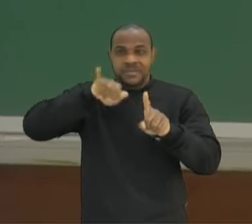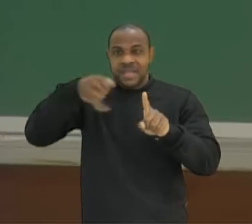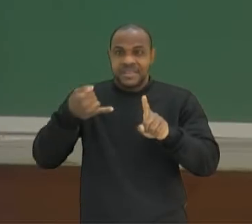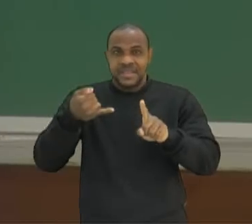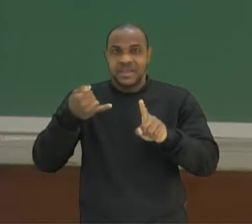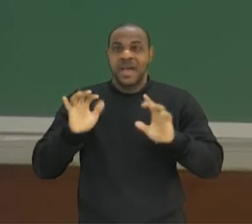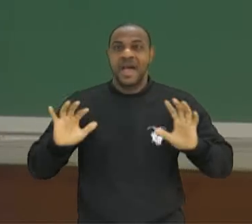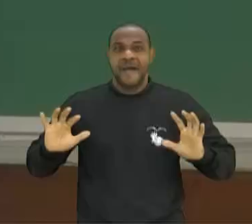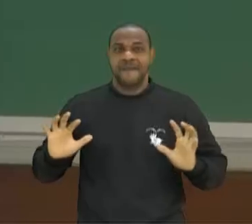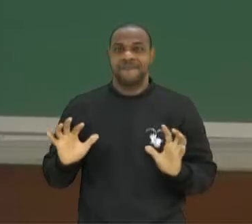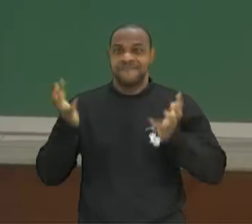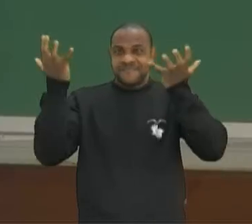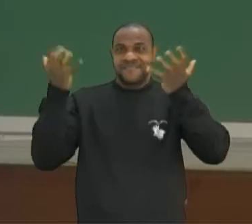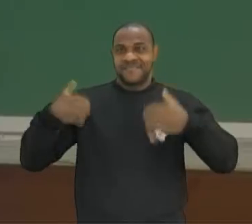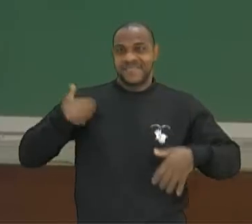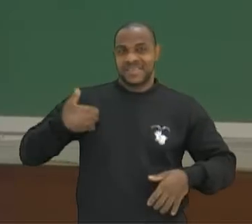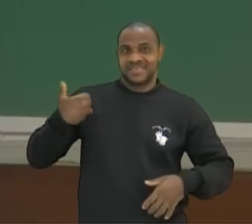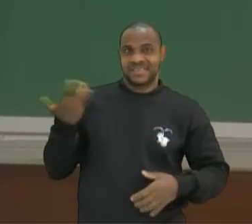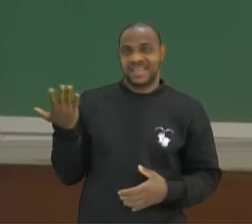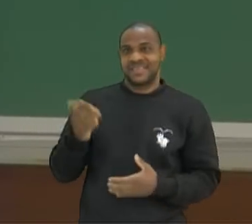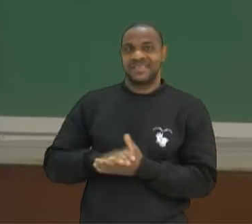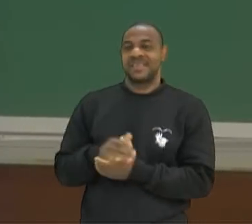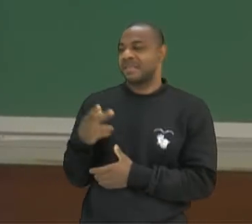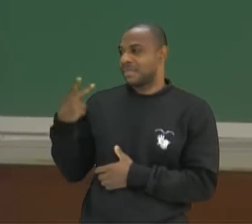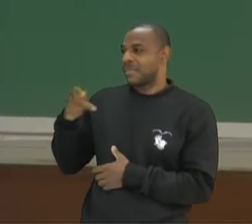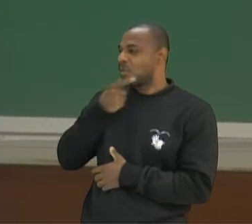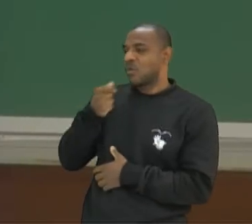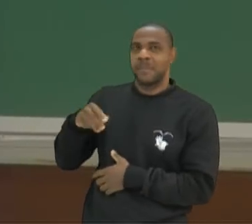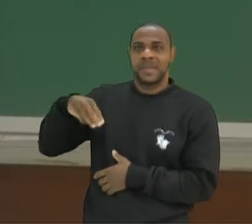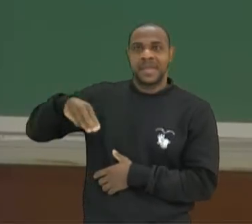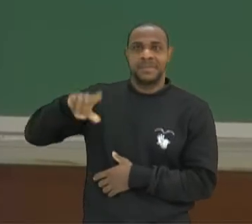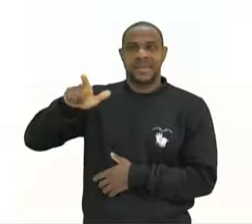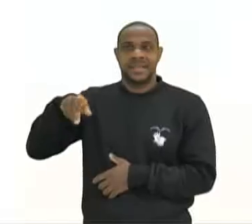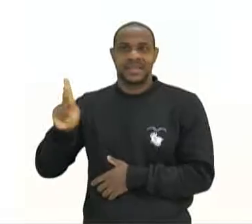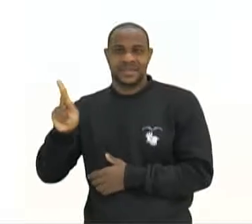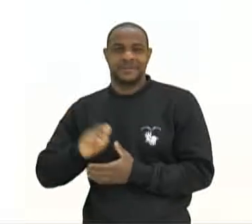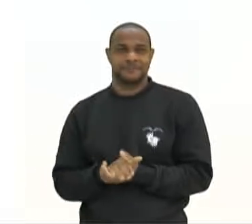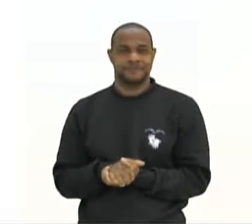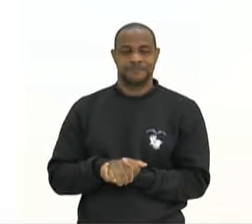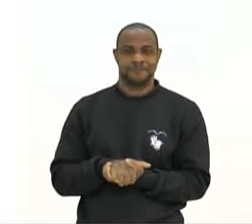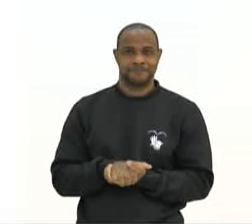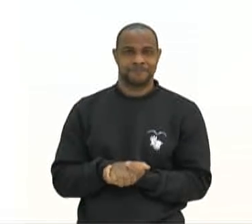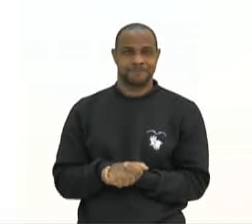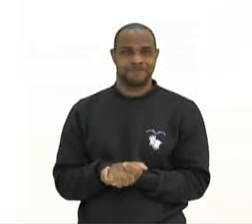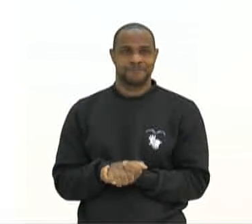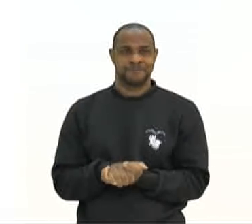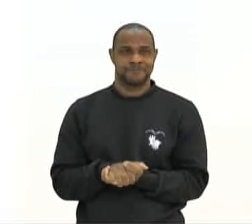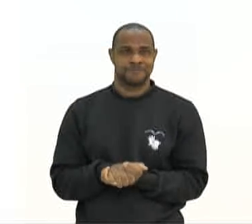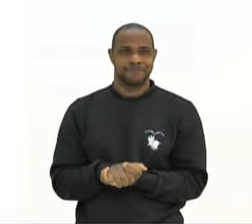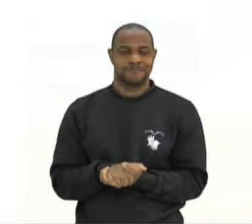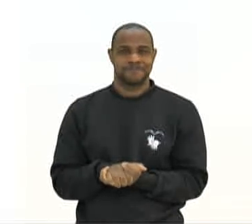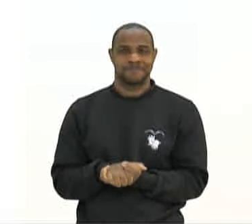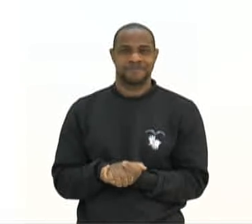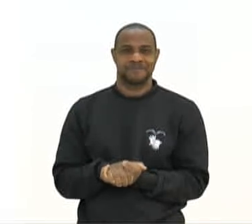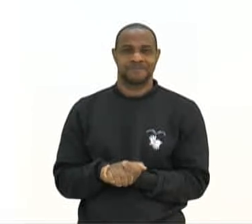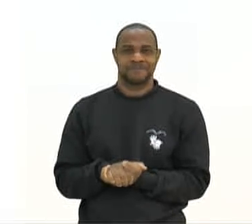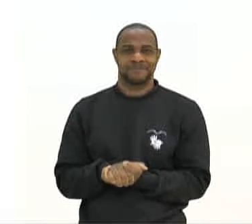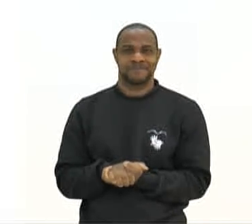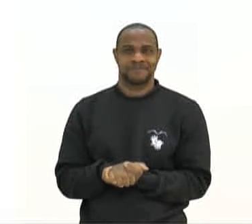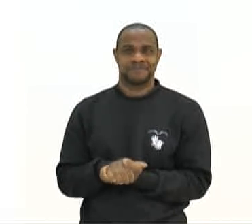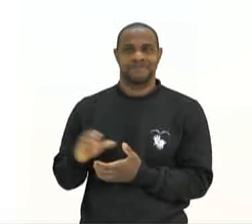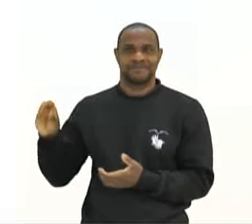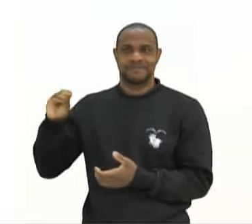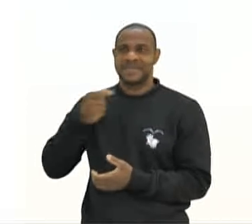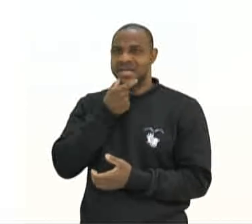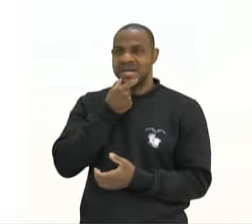Jr. He was a civil rights leader and people remember what Martin Luther King Jr. did each year